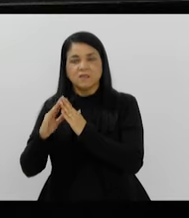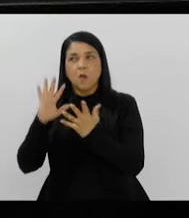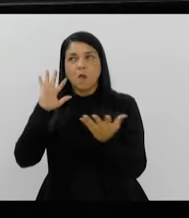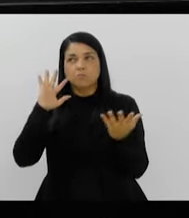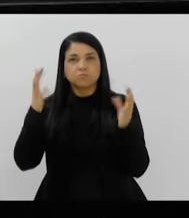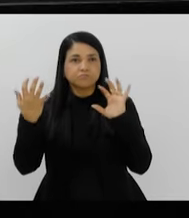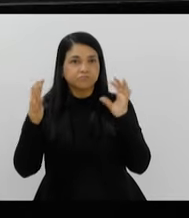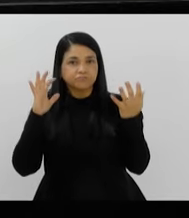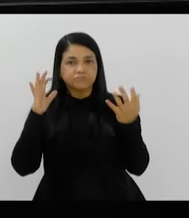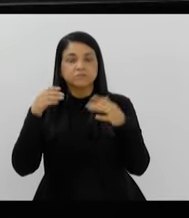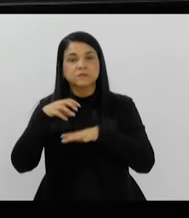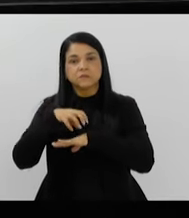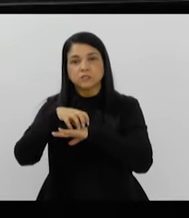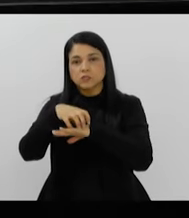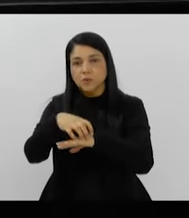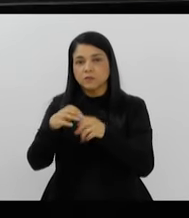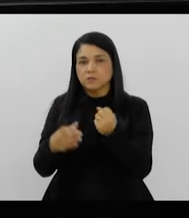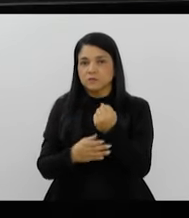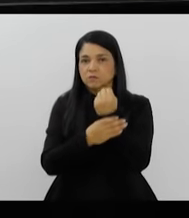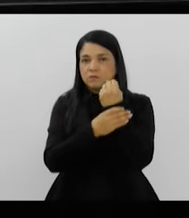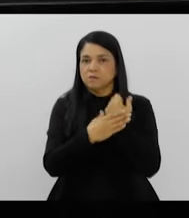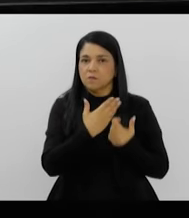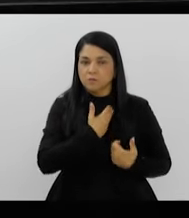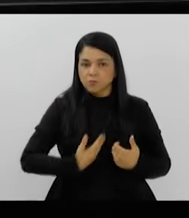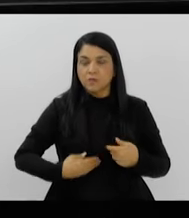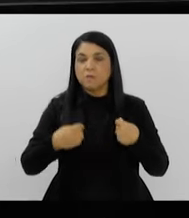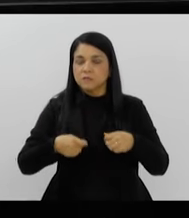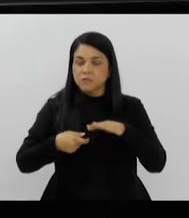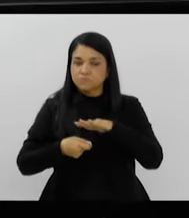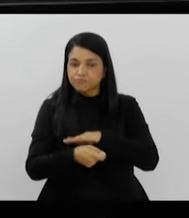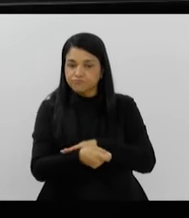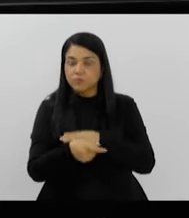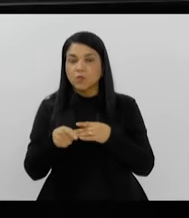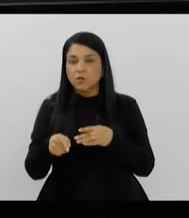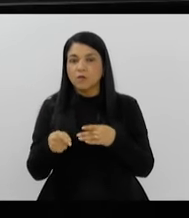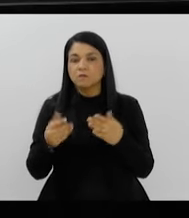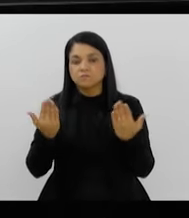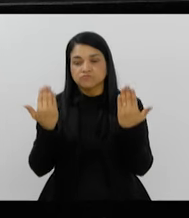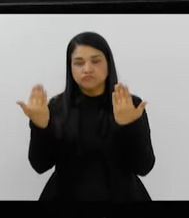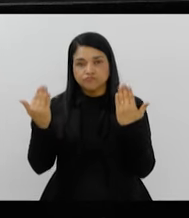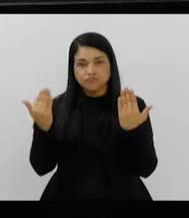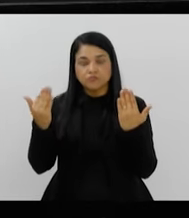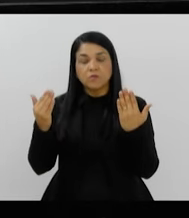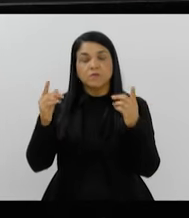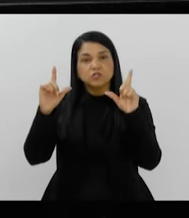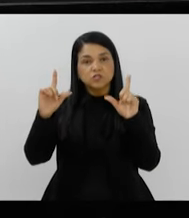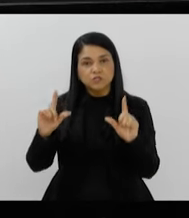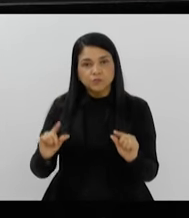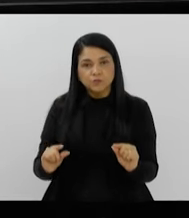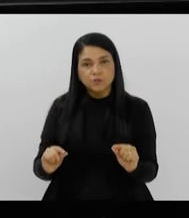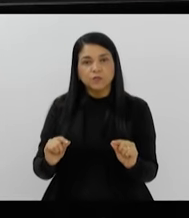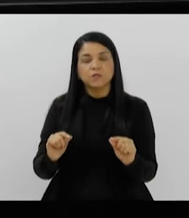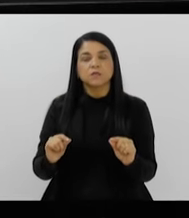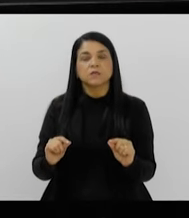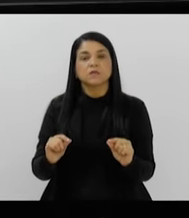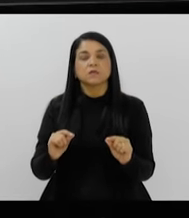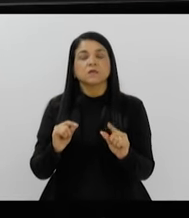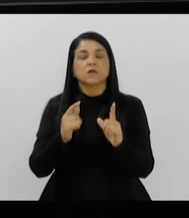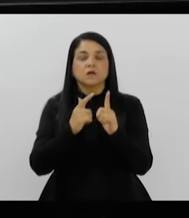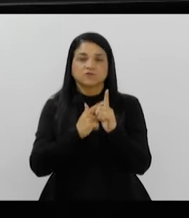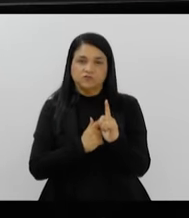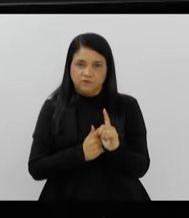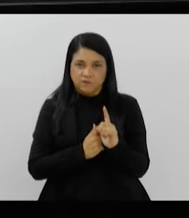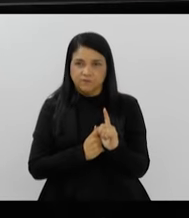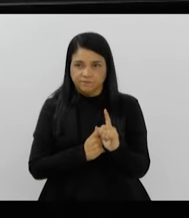climáticas, transporte e segurança pública, como contrapartida para a redução do volume dessa